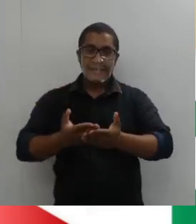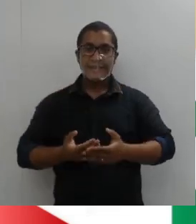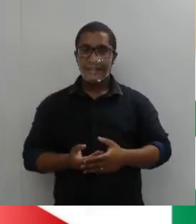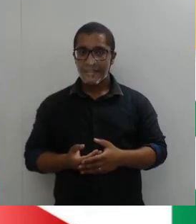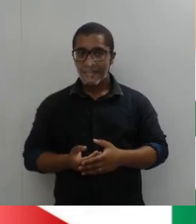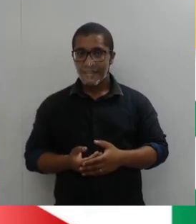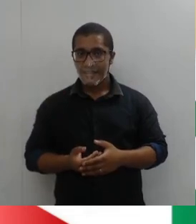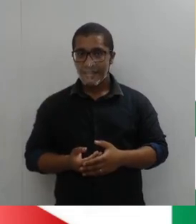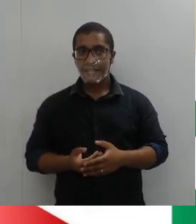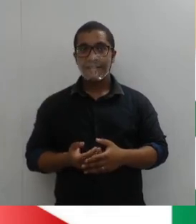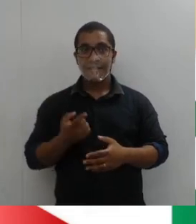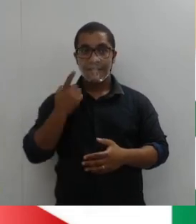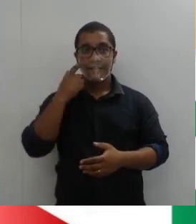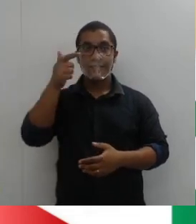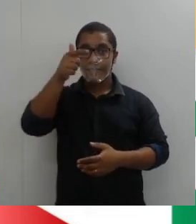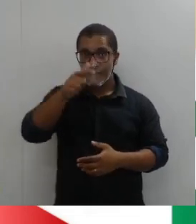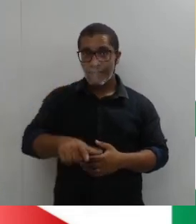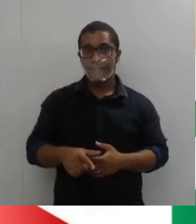chegar.